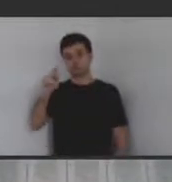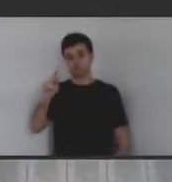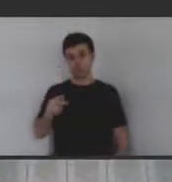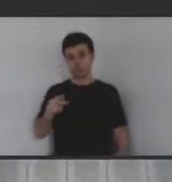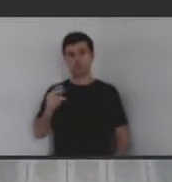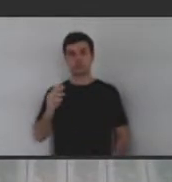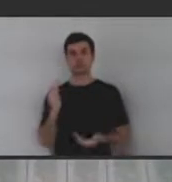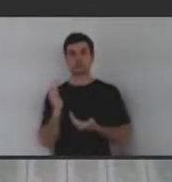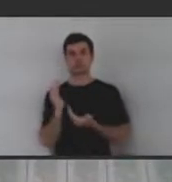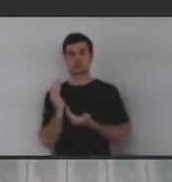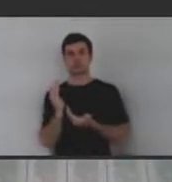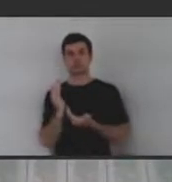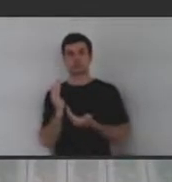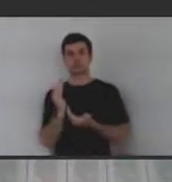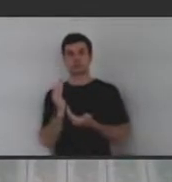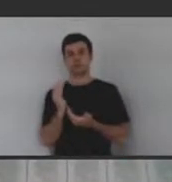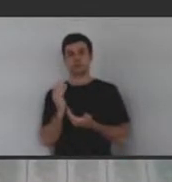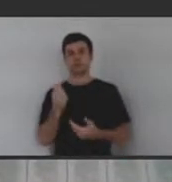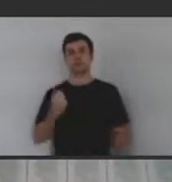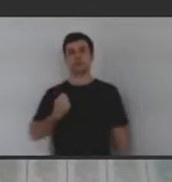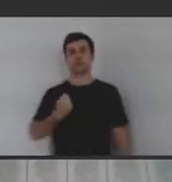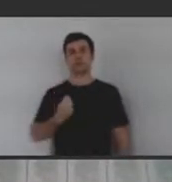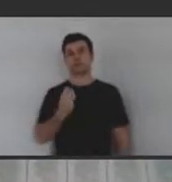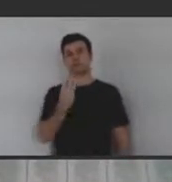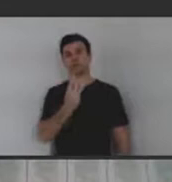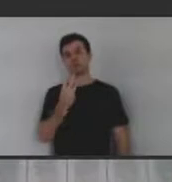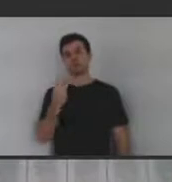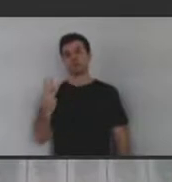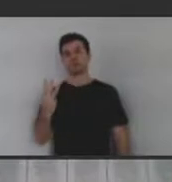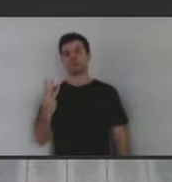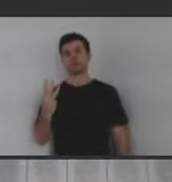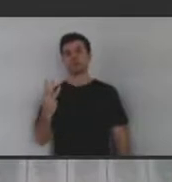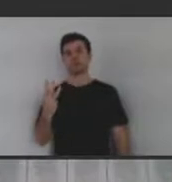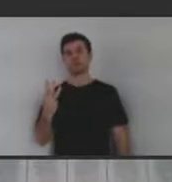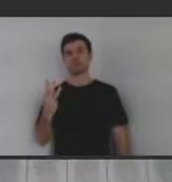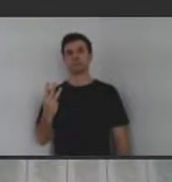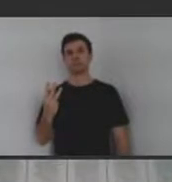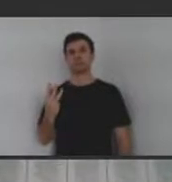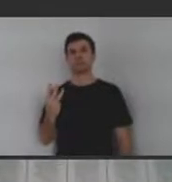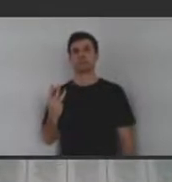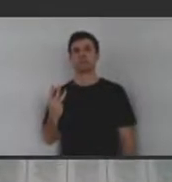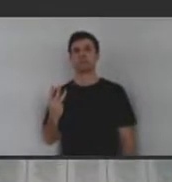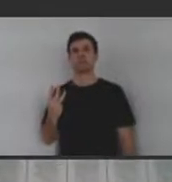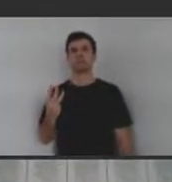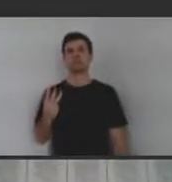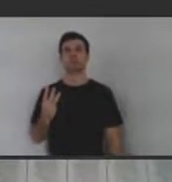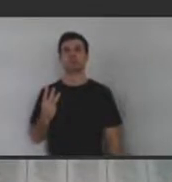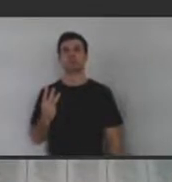Número 33.